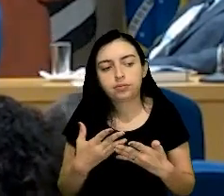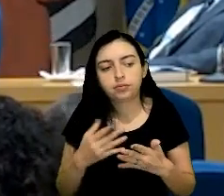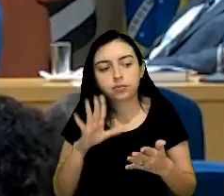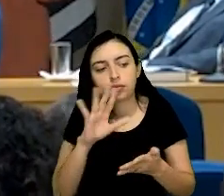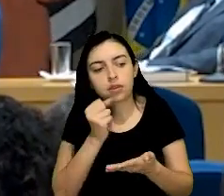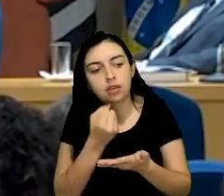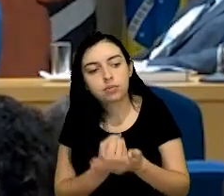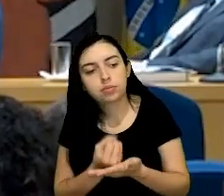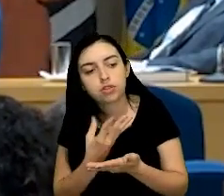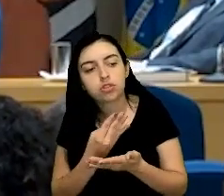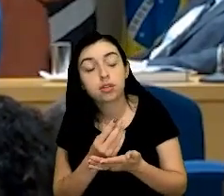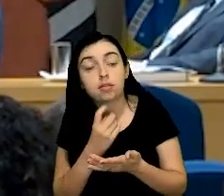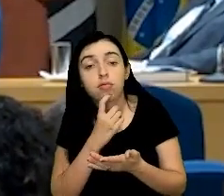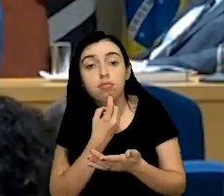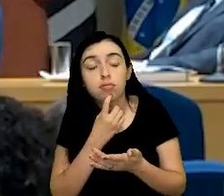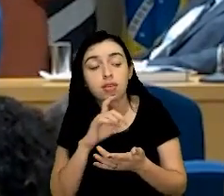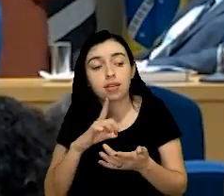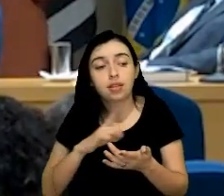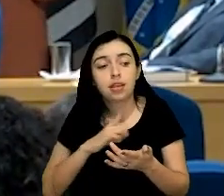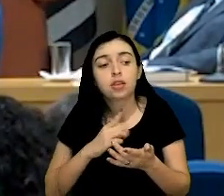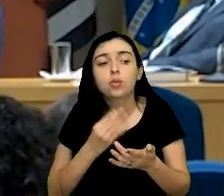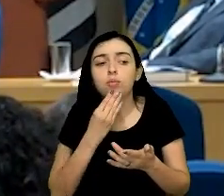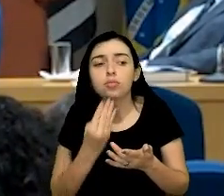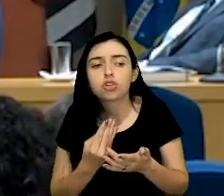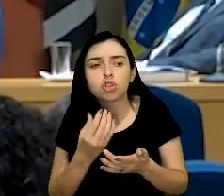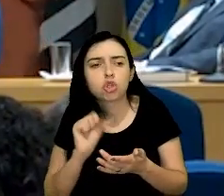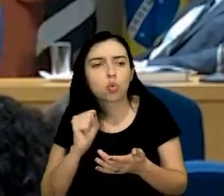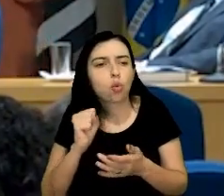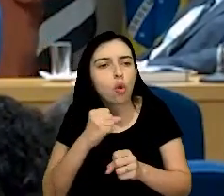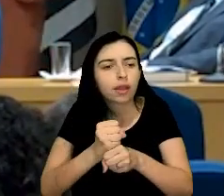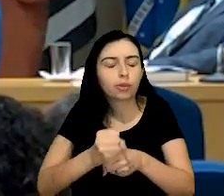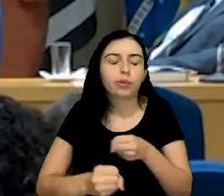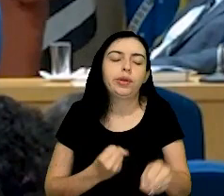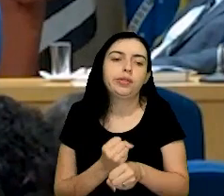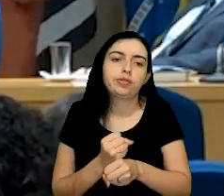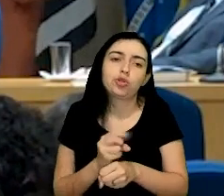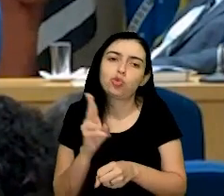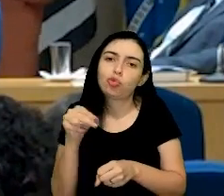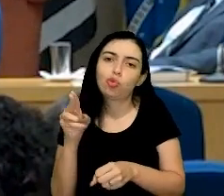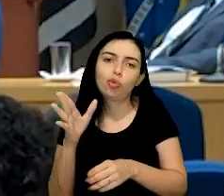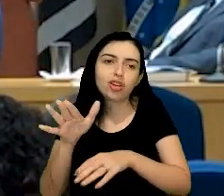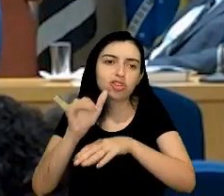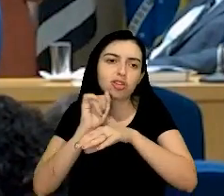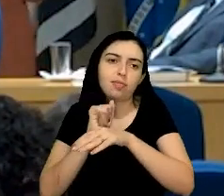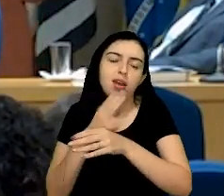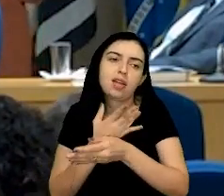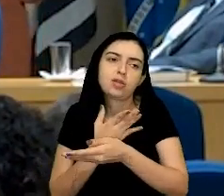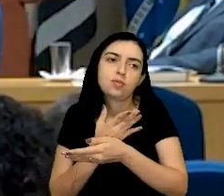têm solicitação de refúgio há 8 anos. Nunca foi chamado para entrevista.